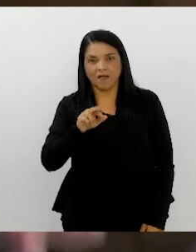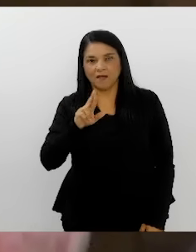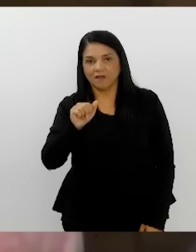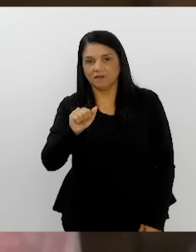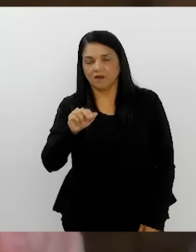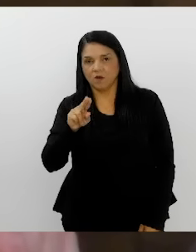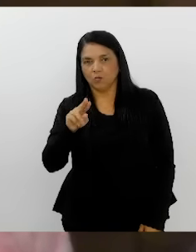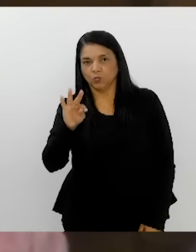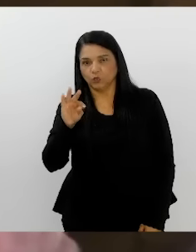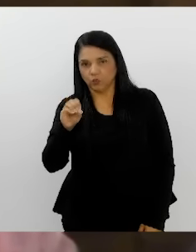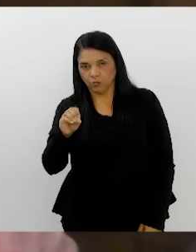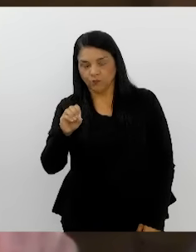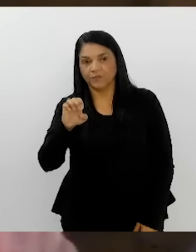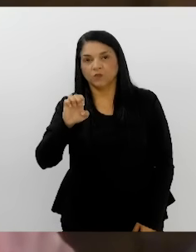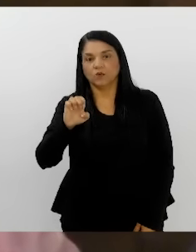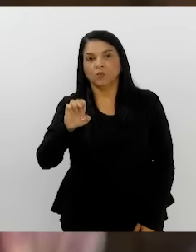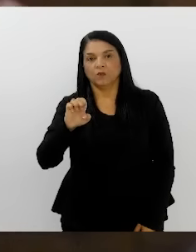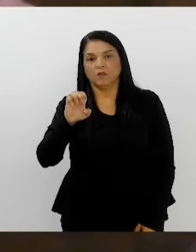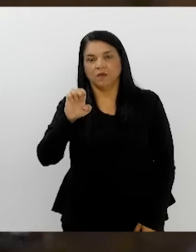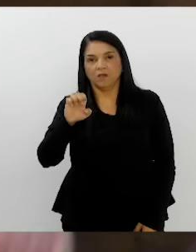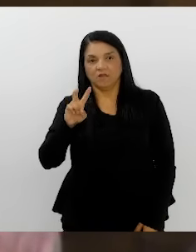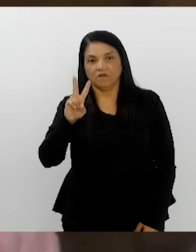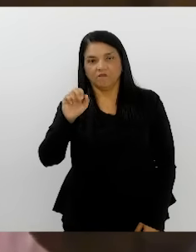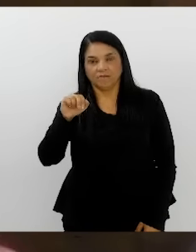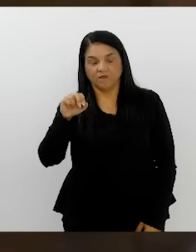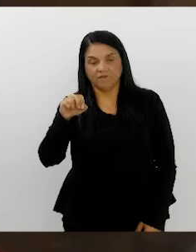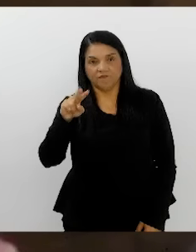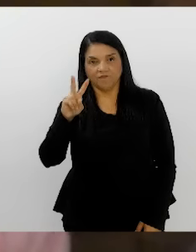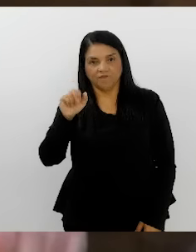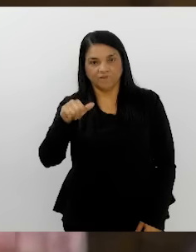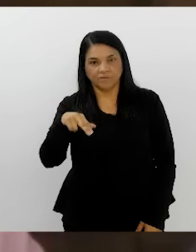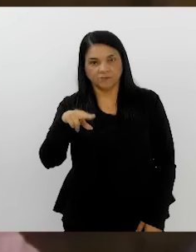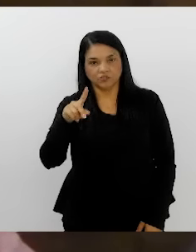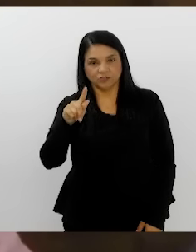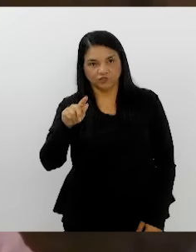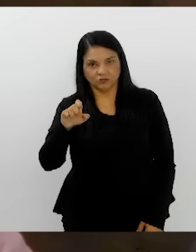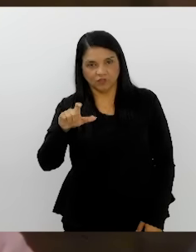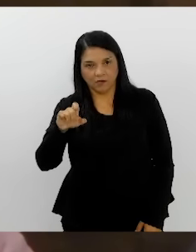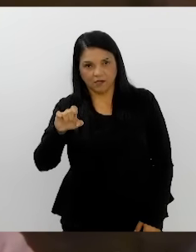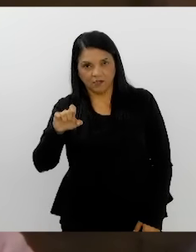vida por este pai que nós temos. Que este pai